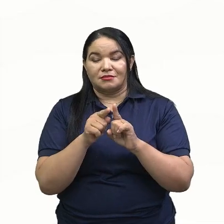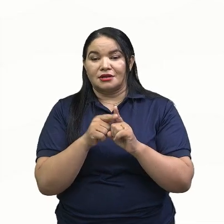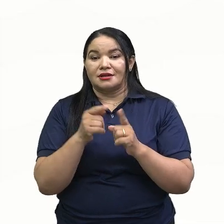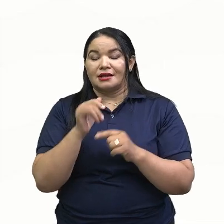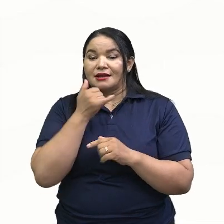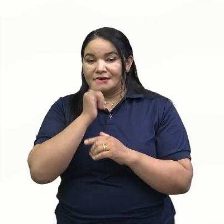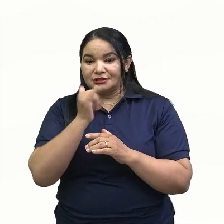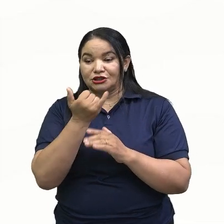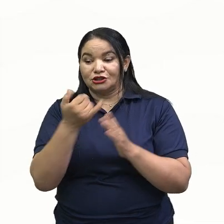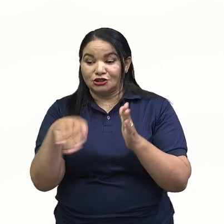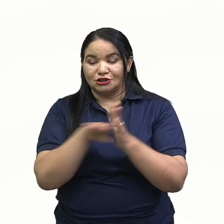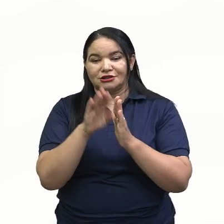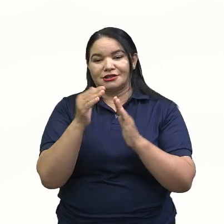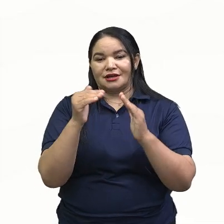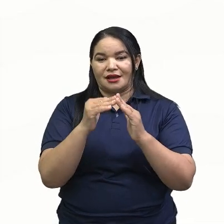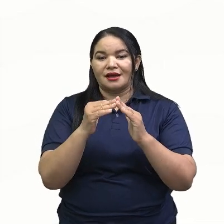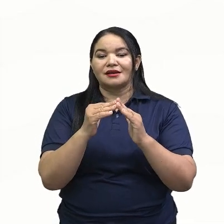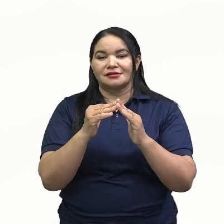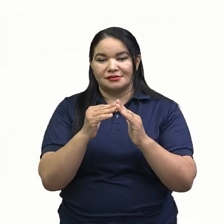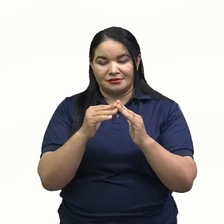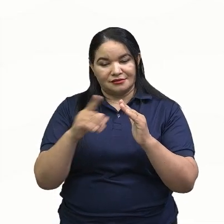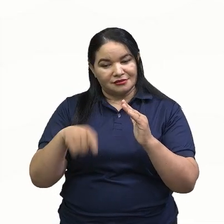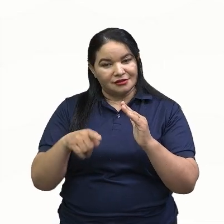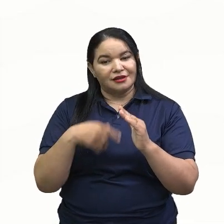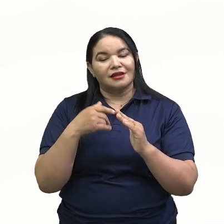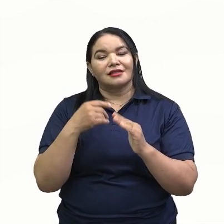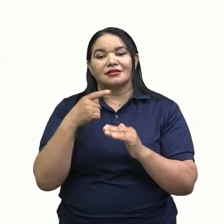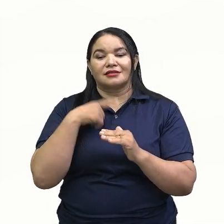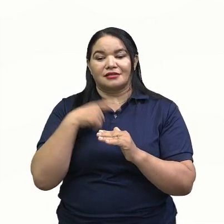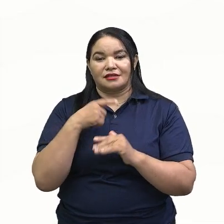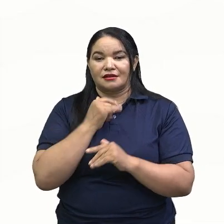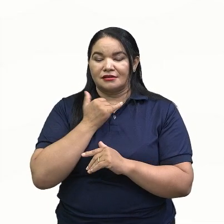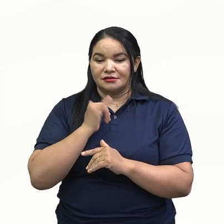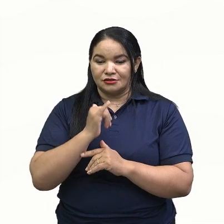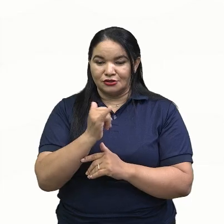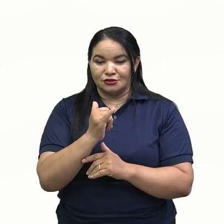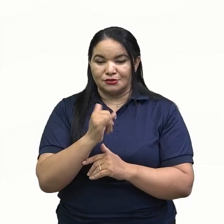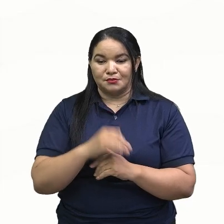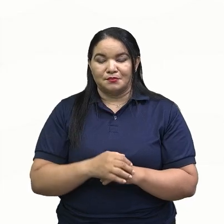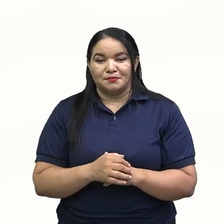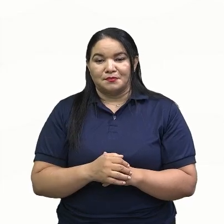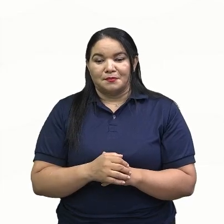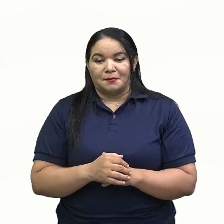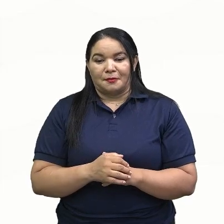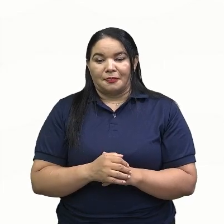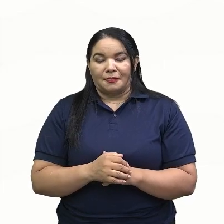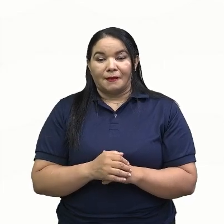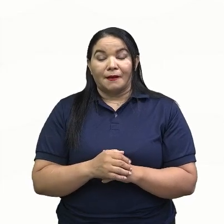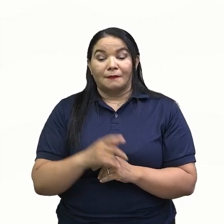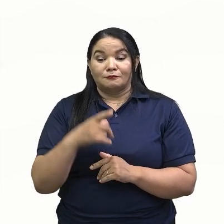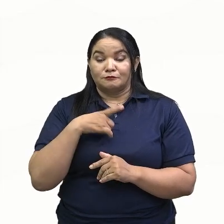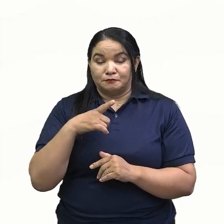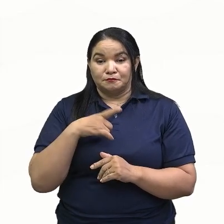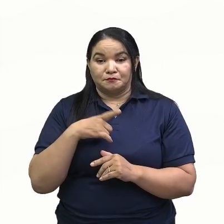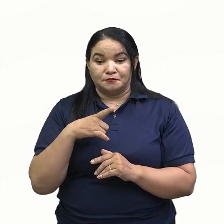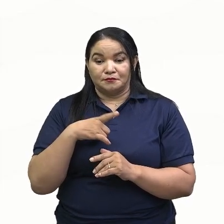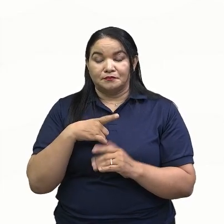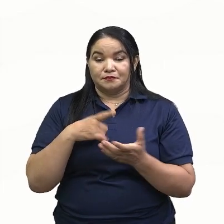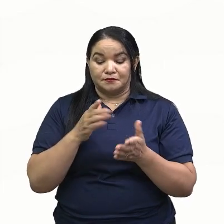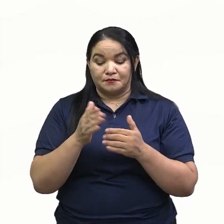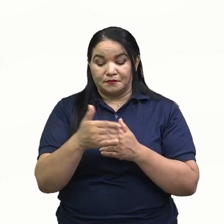nossa casa. Logo, a energia elétrica, para esse receptor, ele